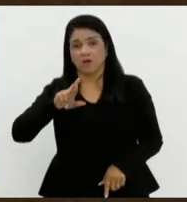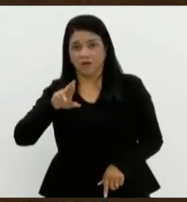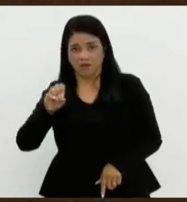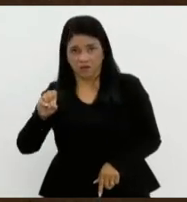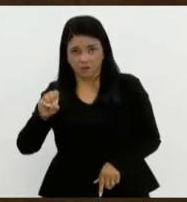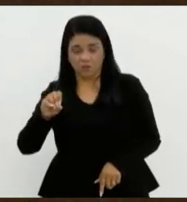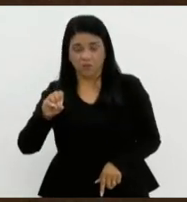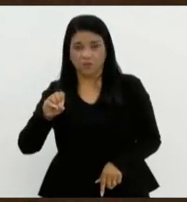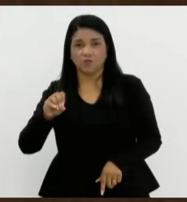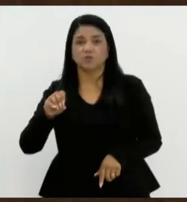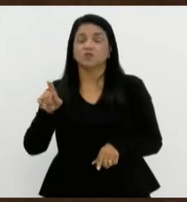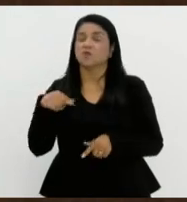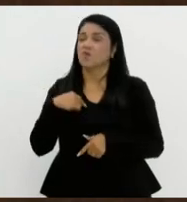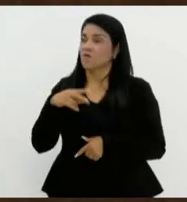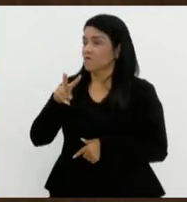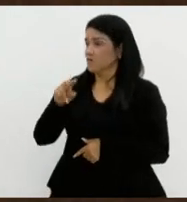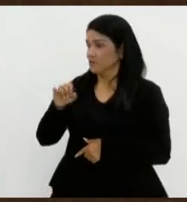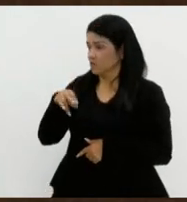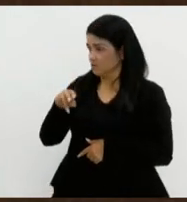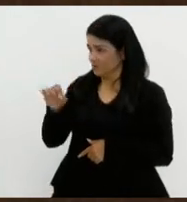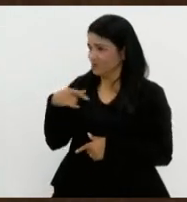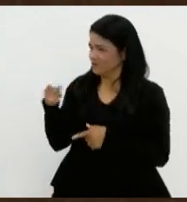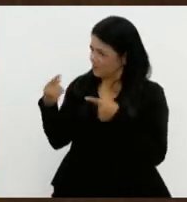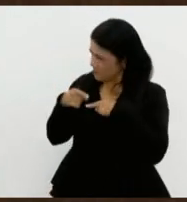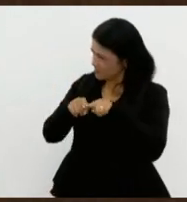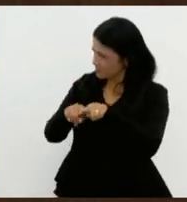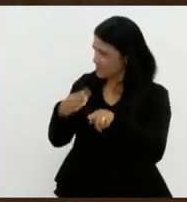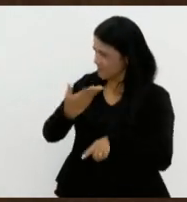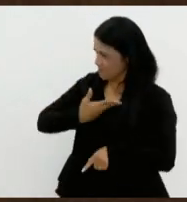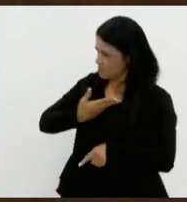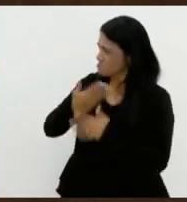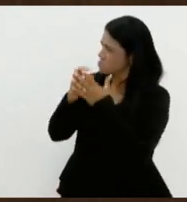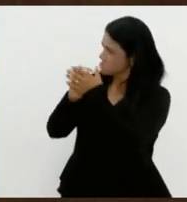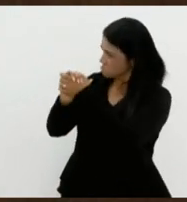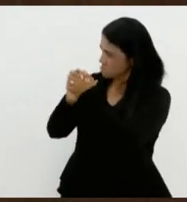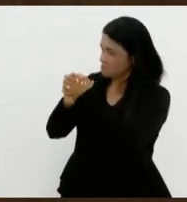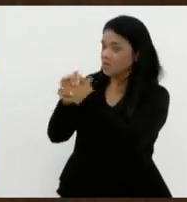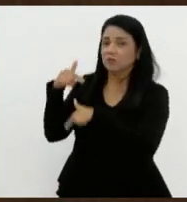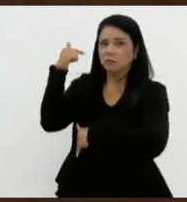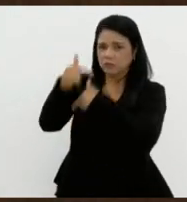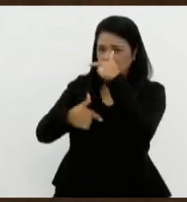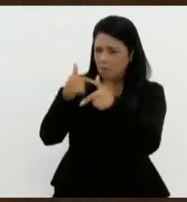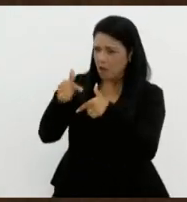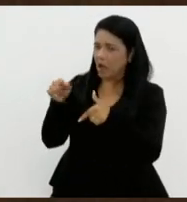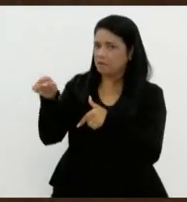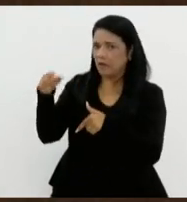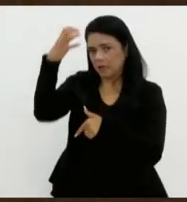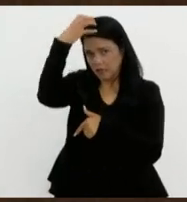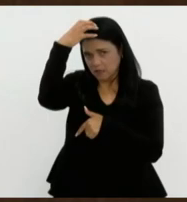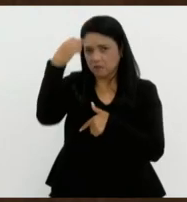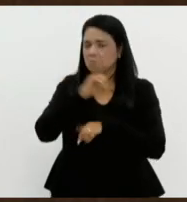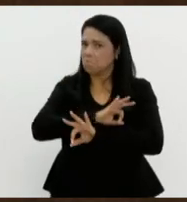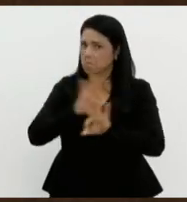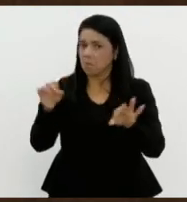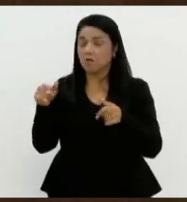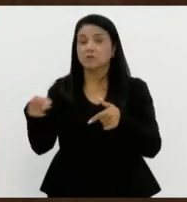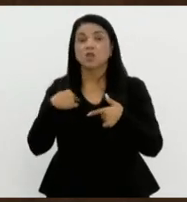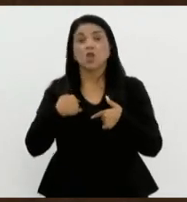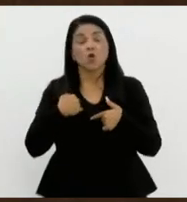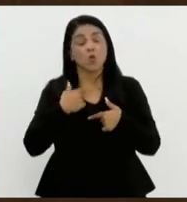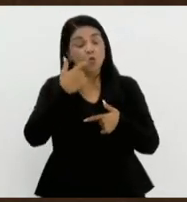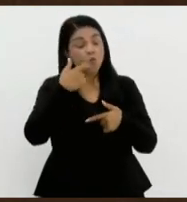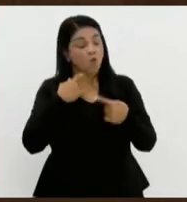grande amigo, grande parceiro, quero parabenizar, Vinícius, pelo excelente trabalho que você vem fazendo lá, e dizer que sou radicalmente contra quando